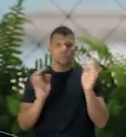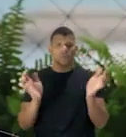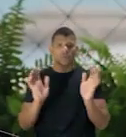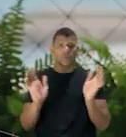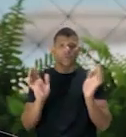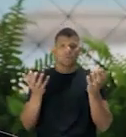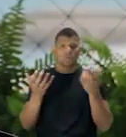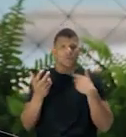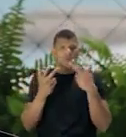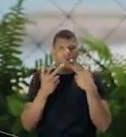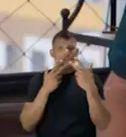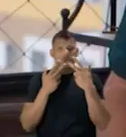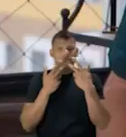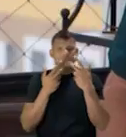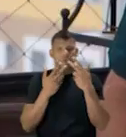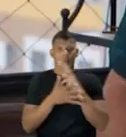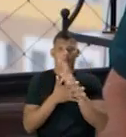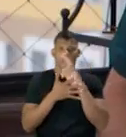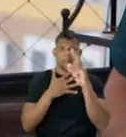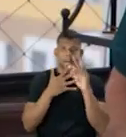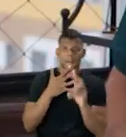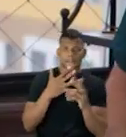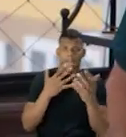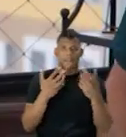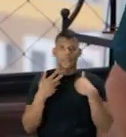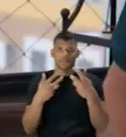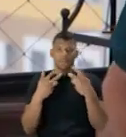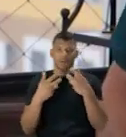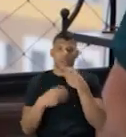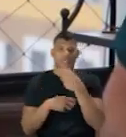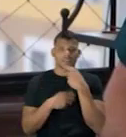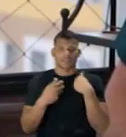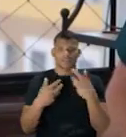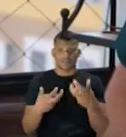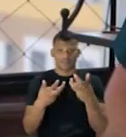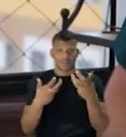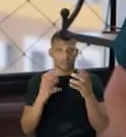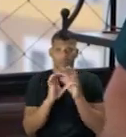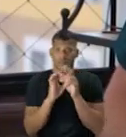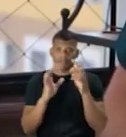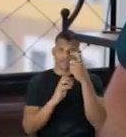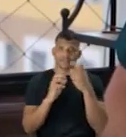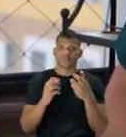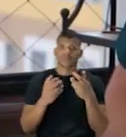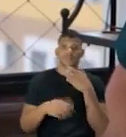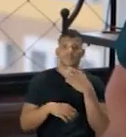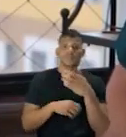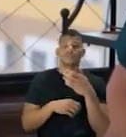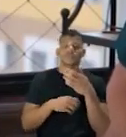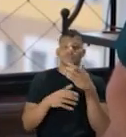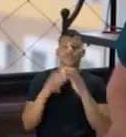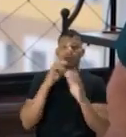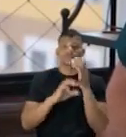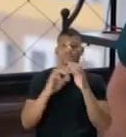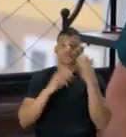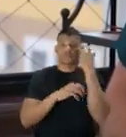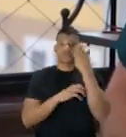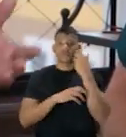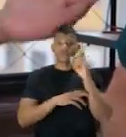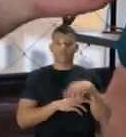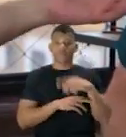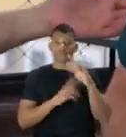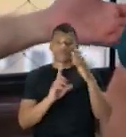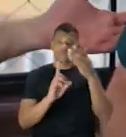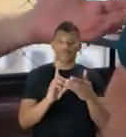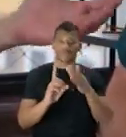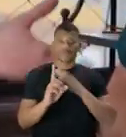Falei, bicho, deixa eu botar pra fora tudo isso. Vocês me perturbaram tanto tempo pra eu cantar. Então deixa eu botar. E aí uma das músicas é essa, que